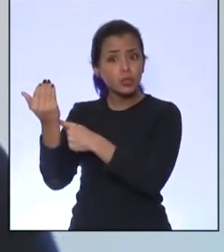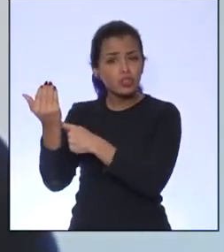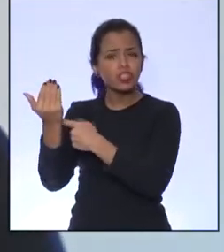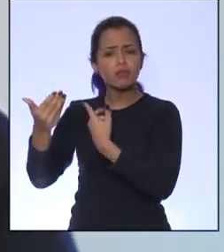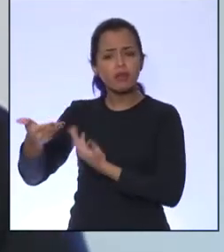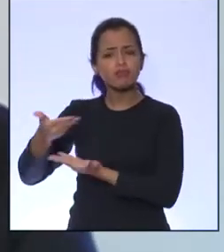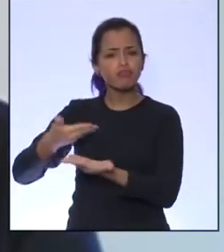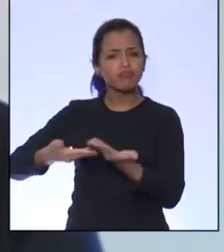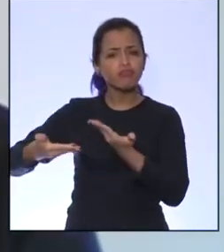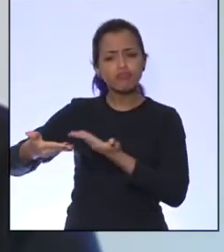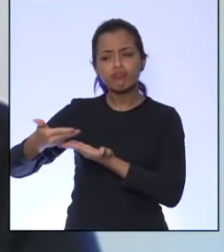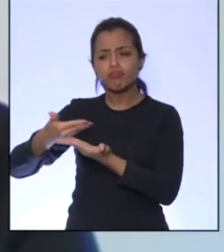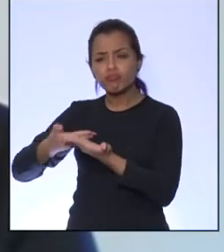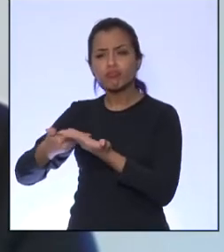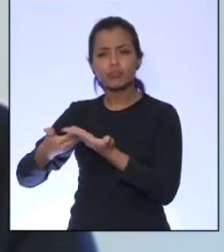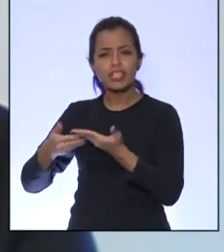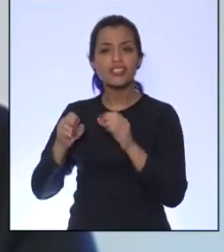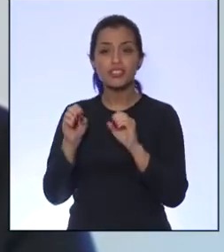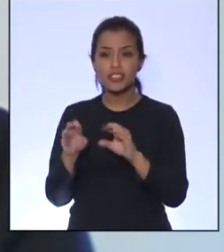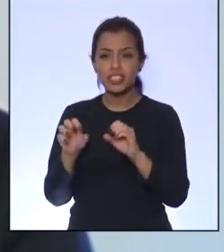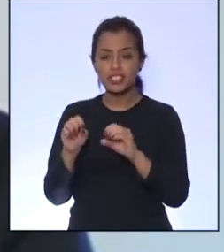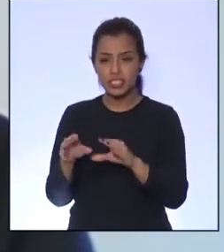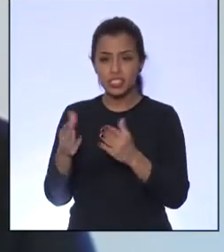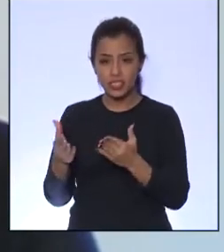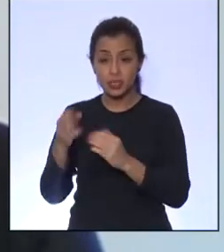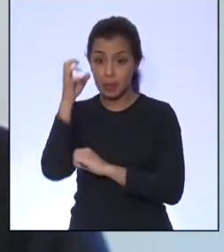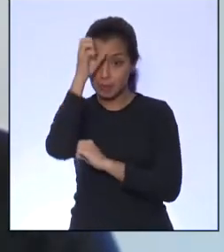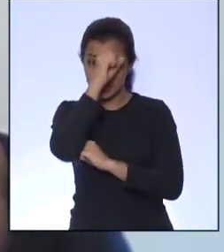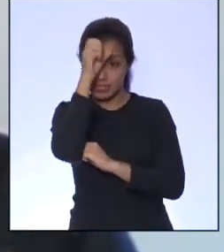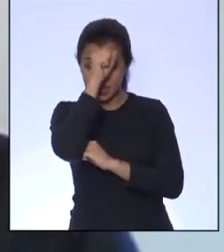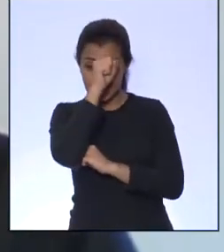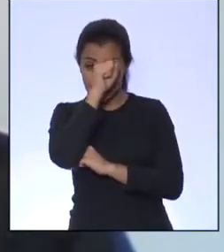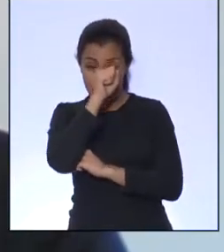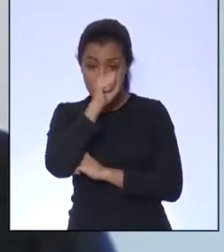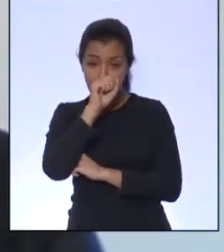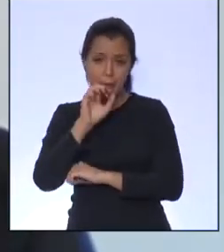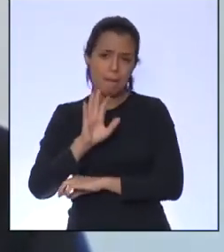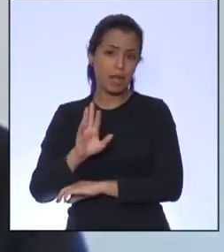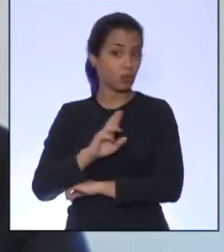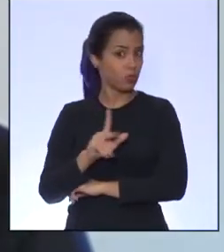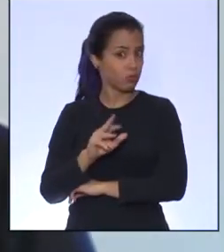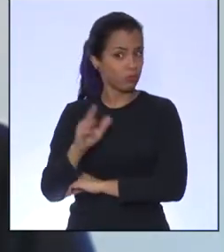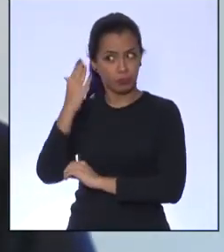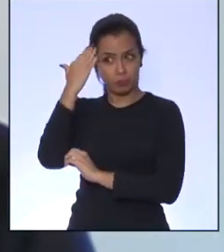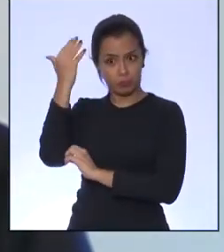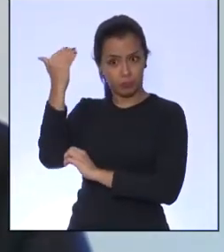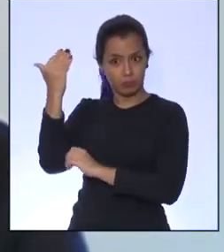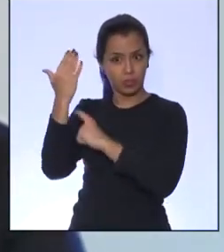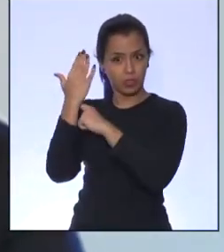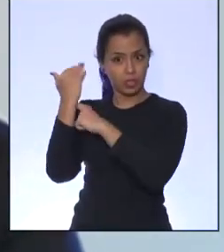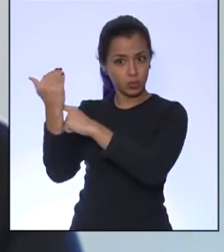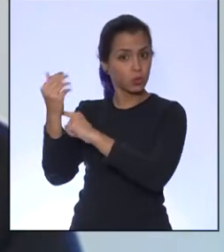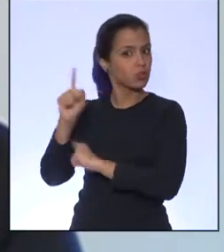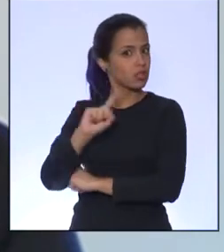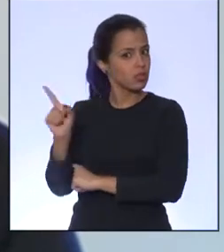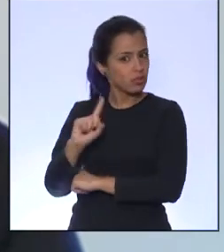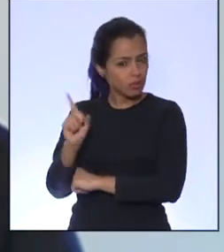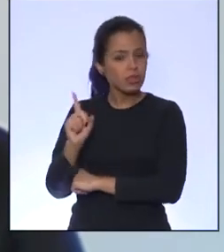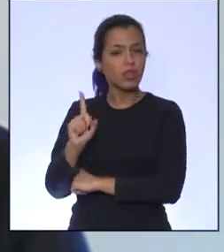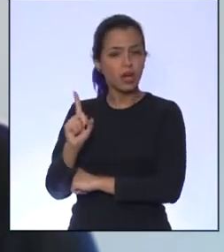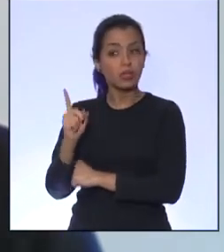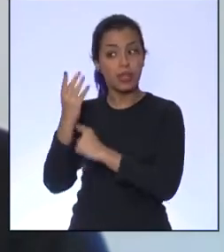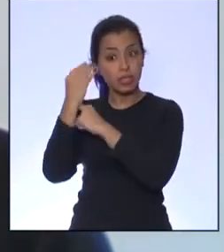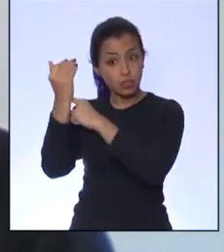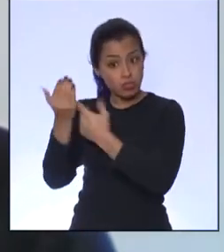mediar todo esse processo de ensino-aprendizagem, mas não é só a tecnologia agora é